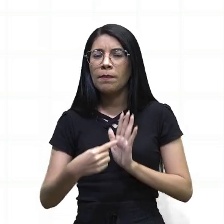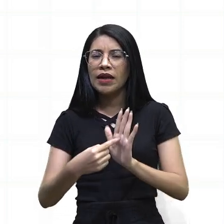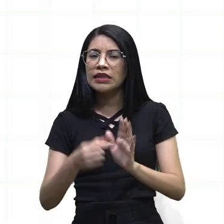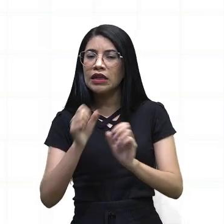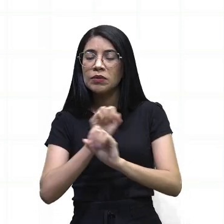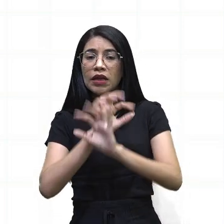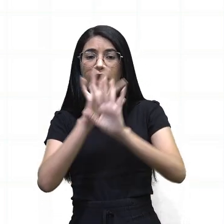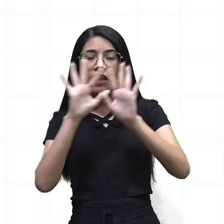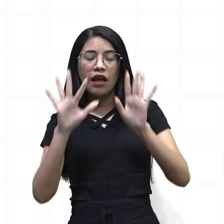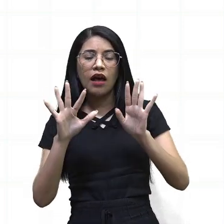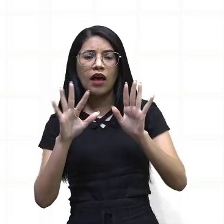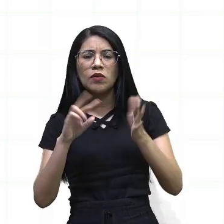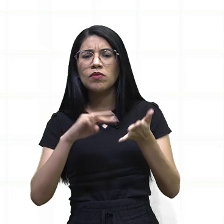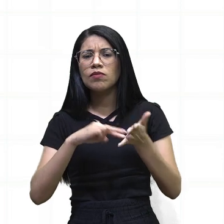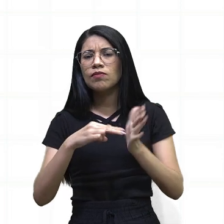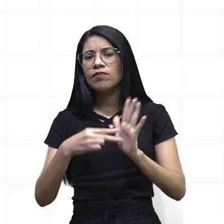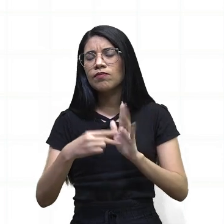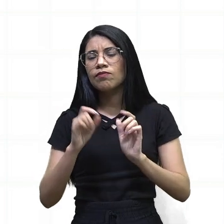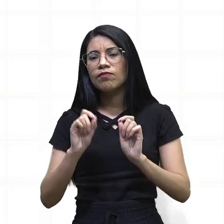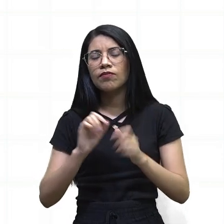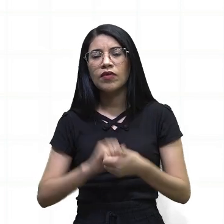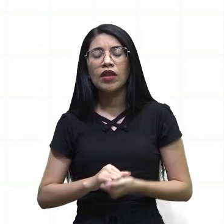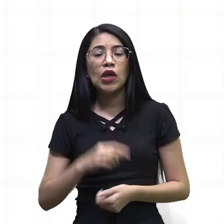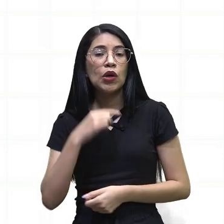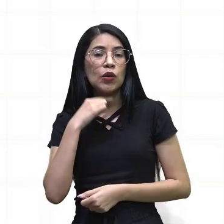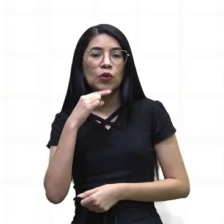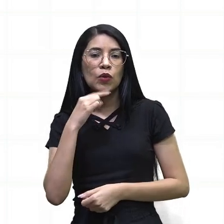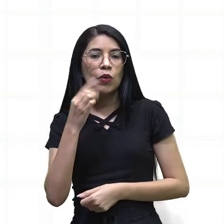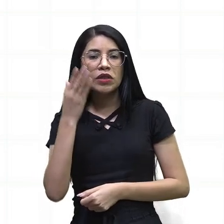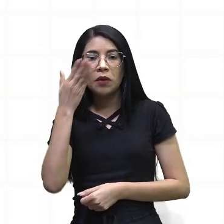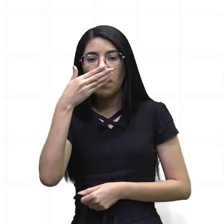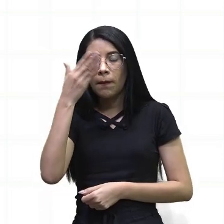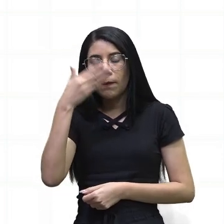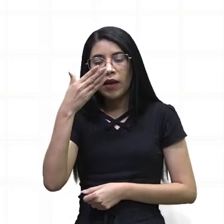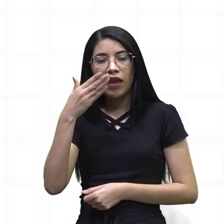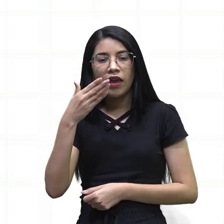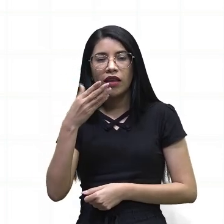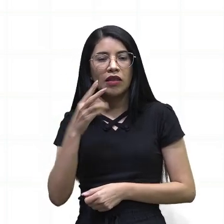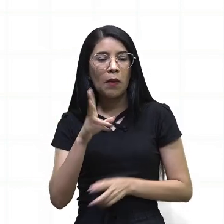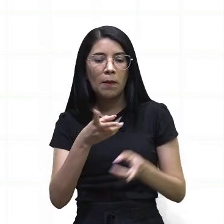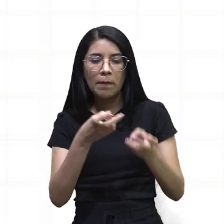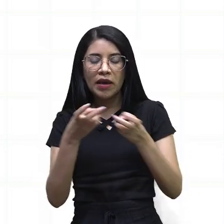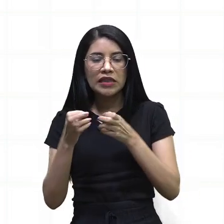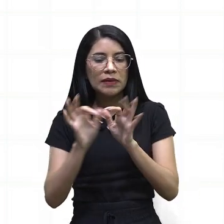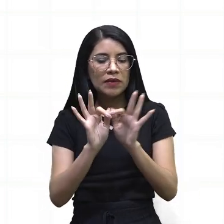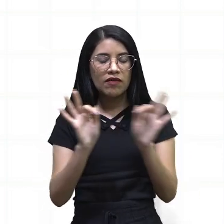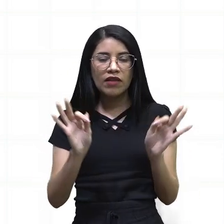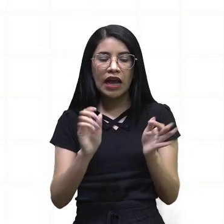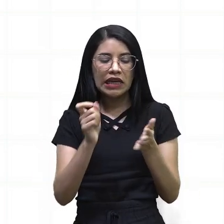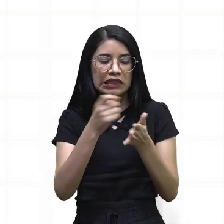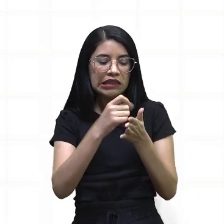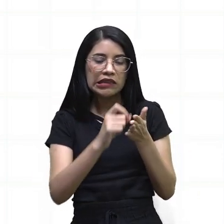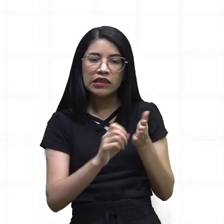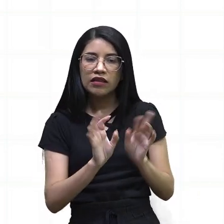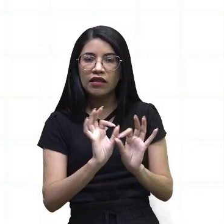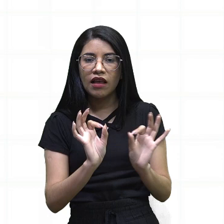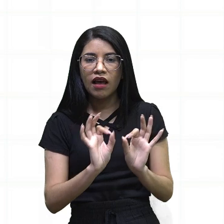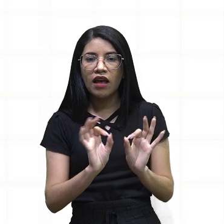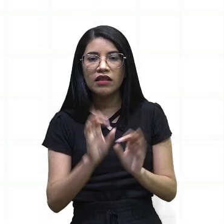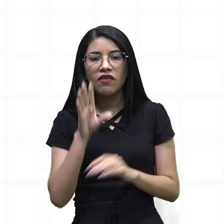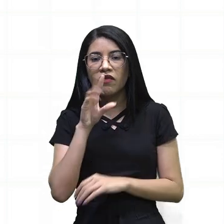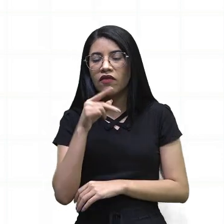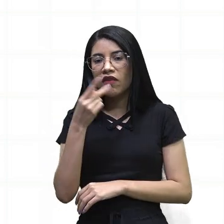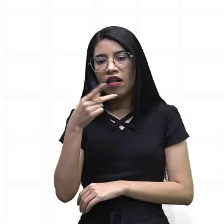explícita. O que seria explícita? Que eu não consigo ver, não vai estar lá escrito,